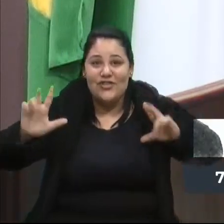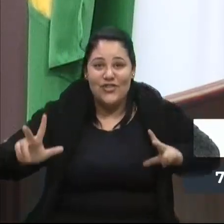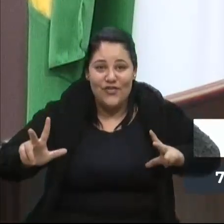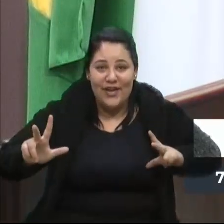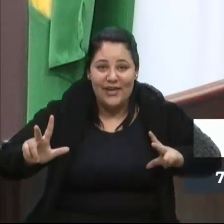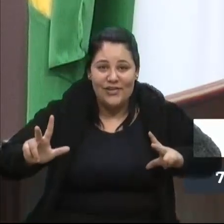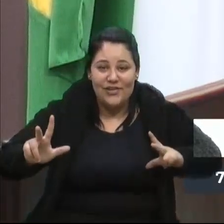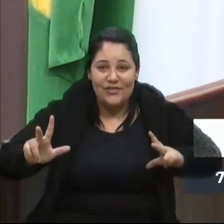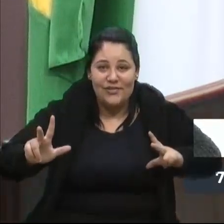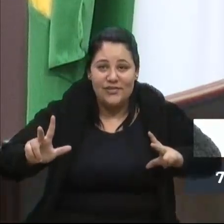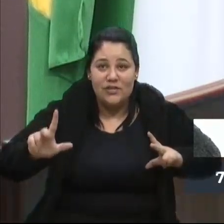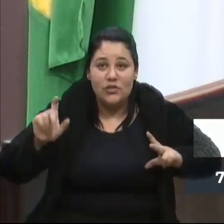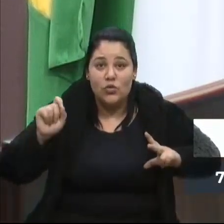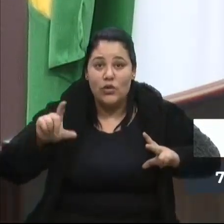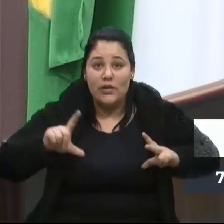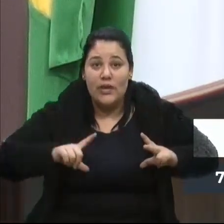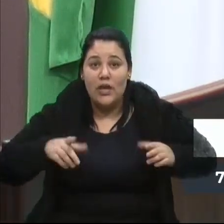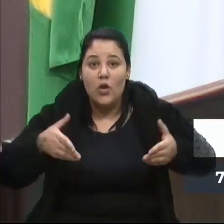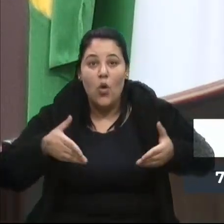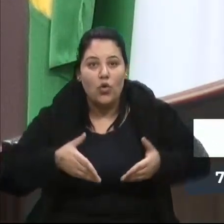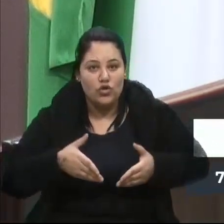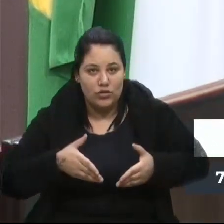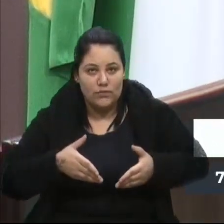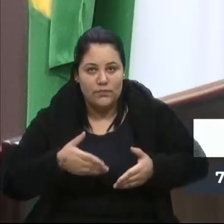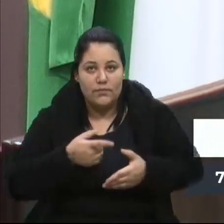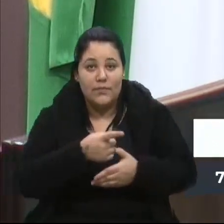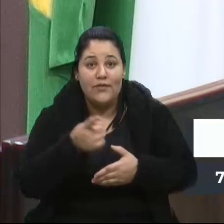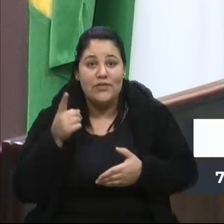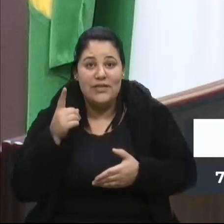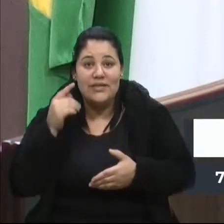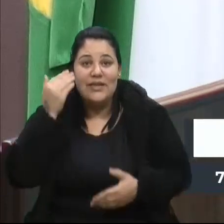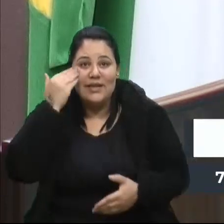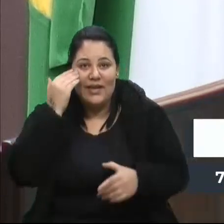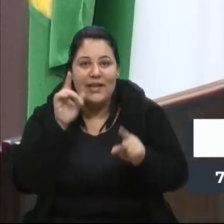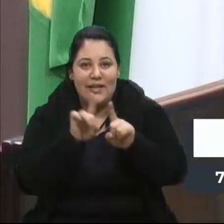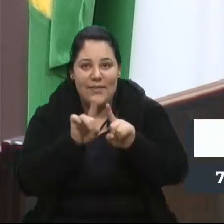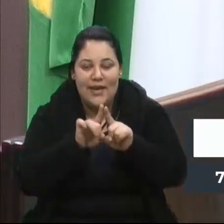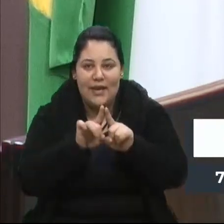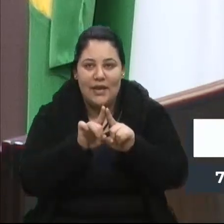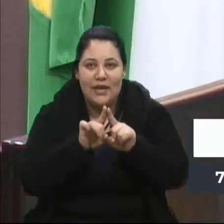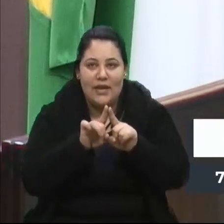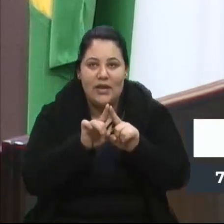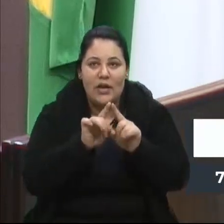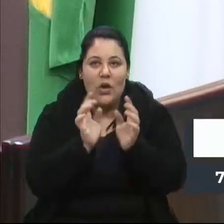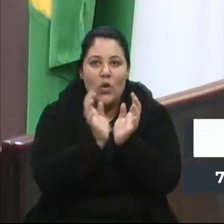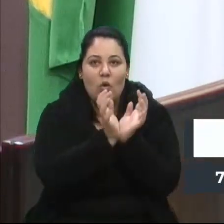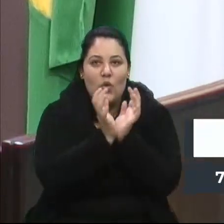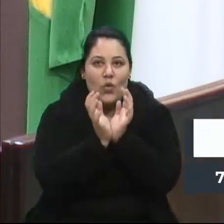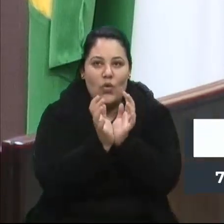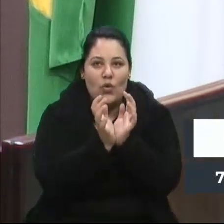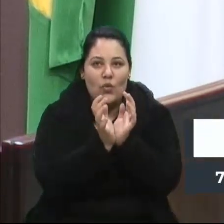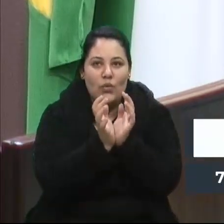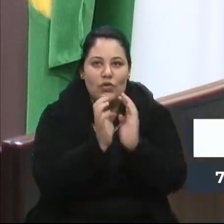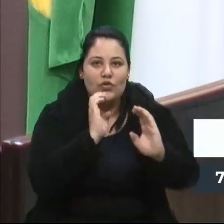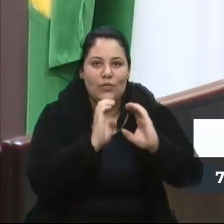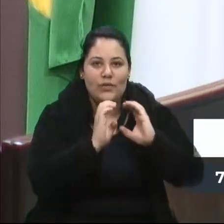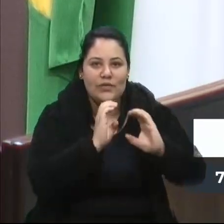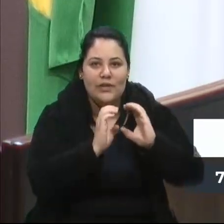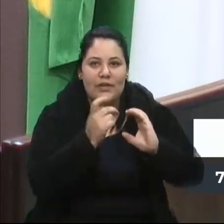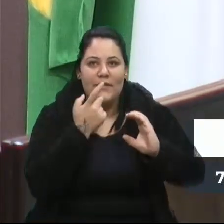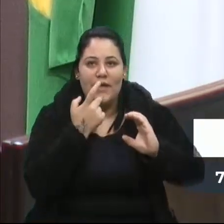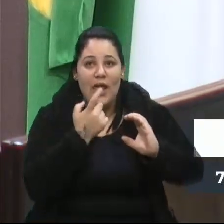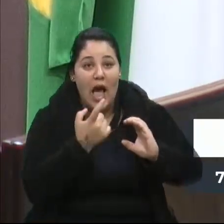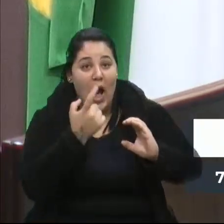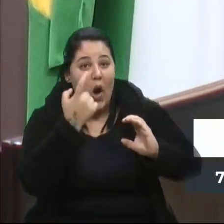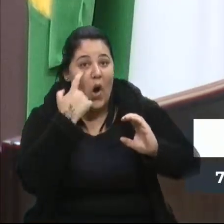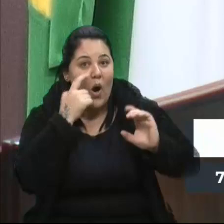já funciona hoje. Para a gente entender também, a equipe de comunicação, alguém diz, olha lá, a sala está cheia, e realmente está